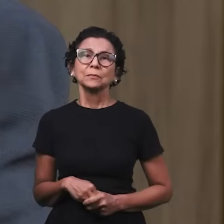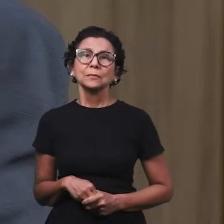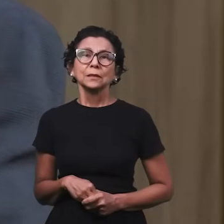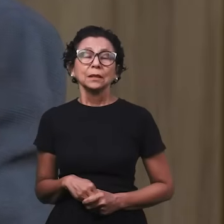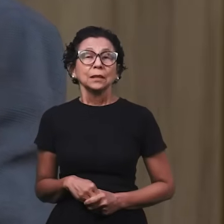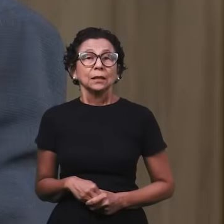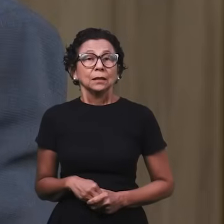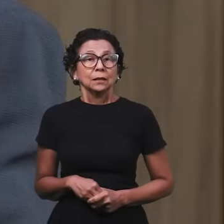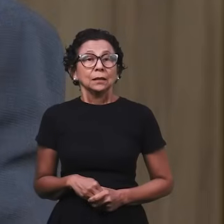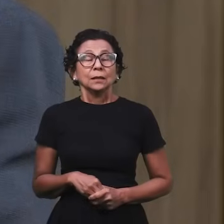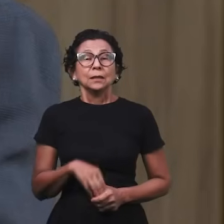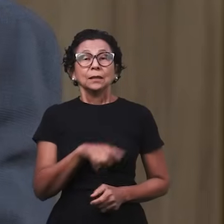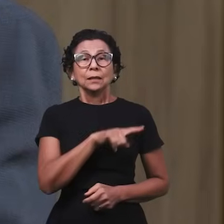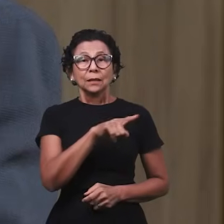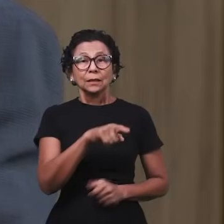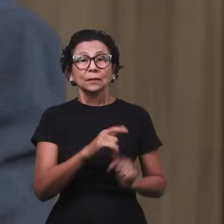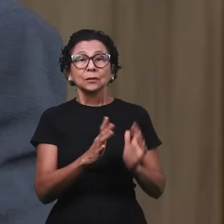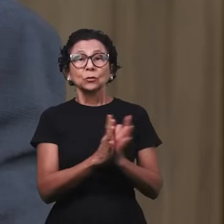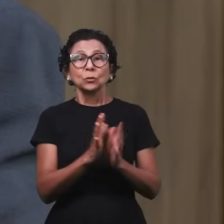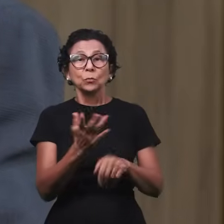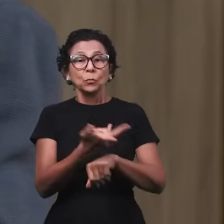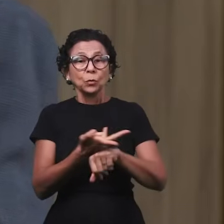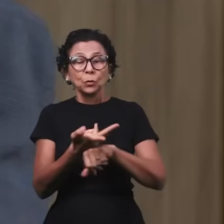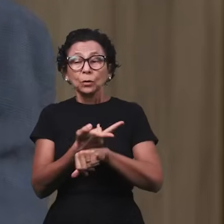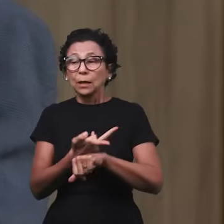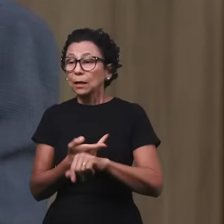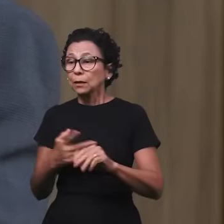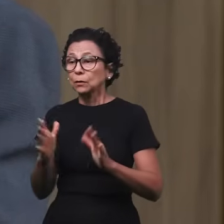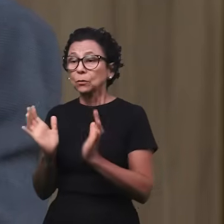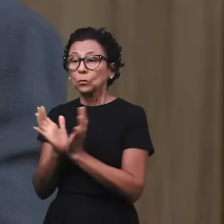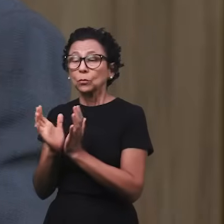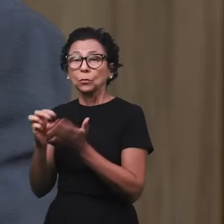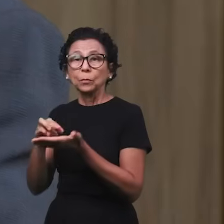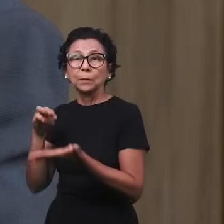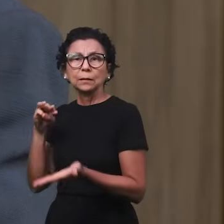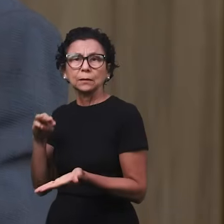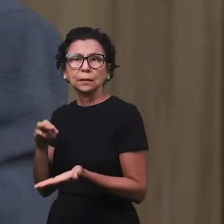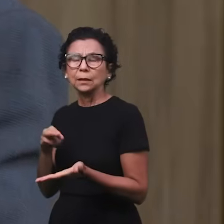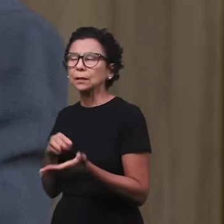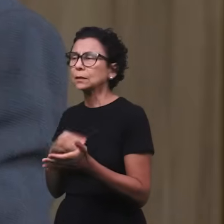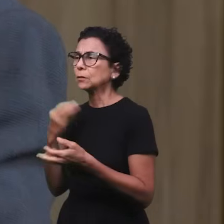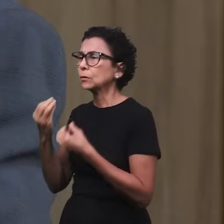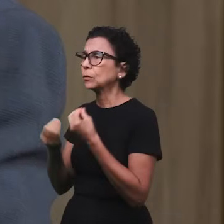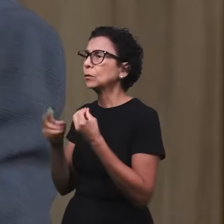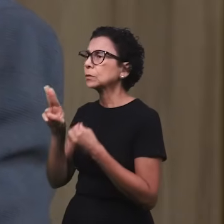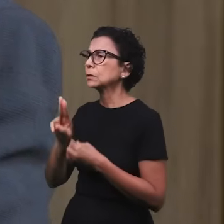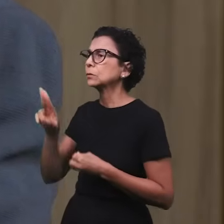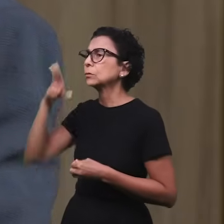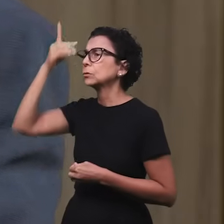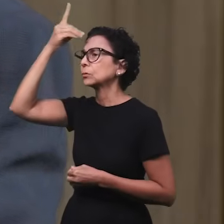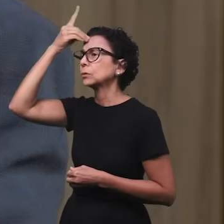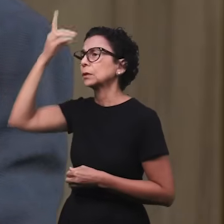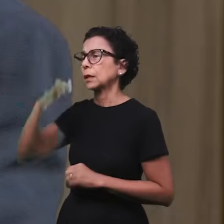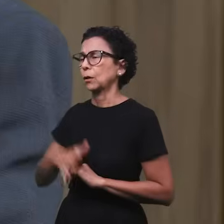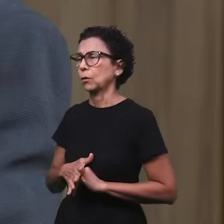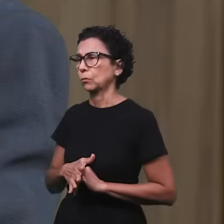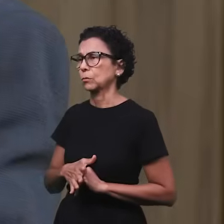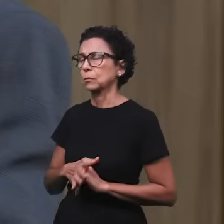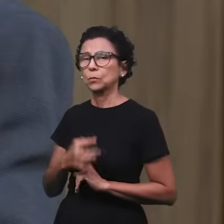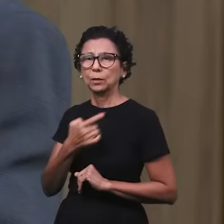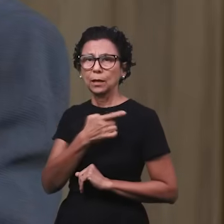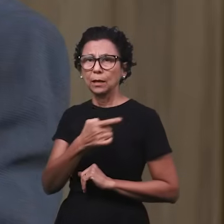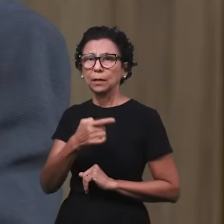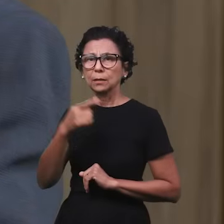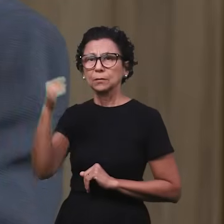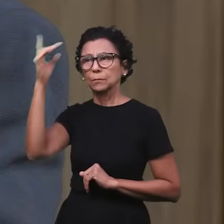obra, e eles nos procuraram exatamente para saber como nós estamos lidando com os dons espirituais, porque eles foram batizados com o Espírito Santo, dentro de